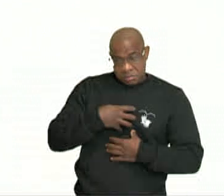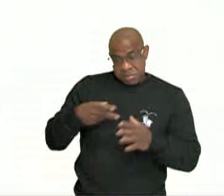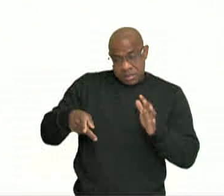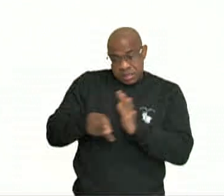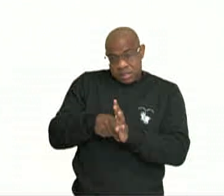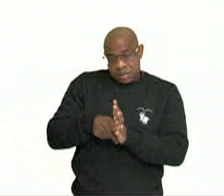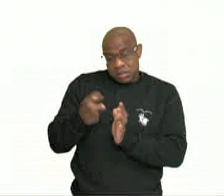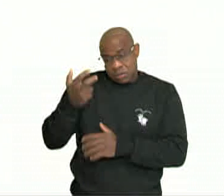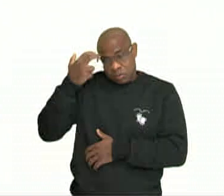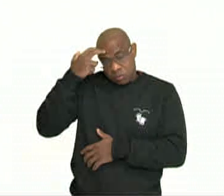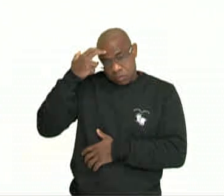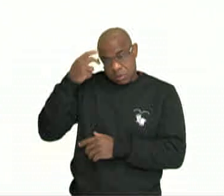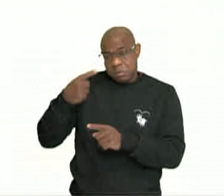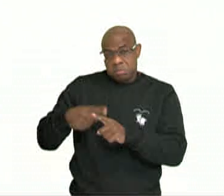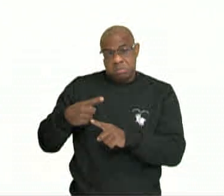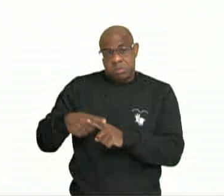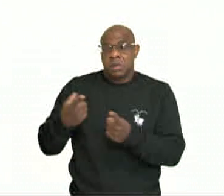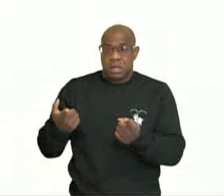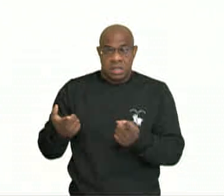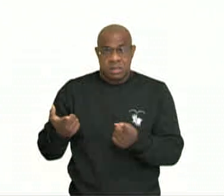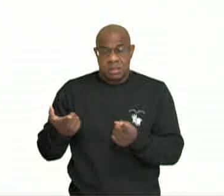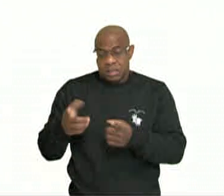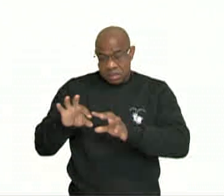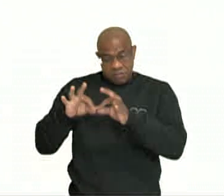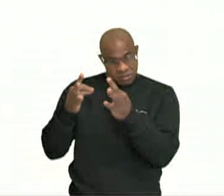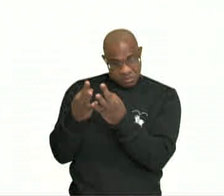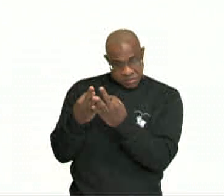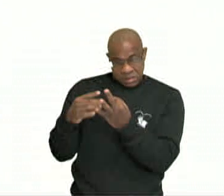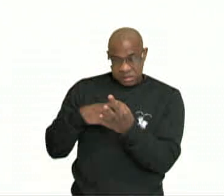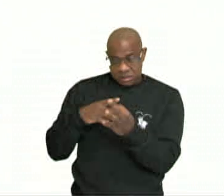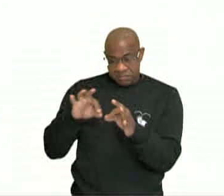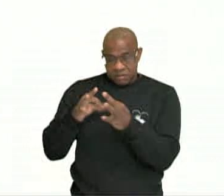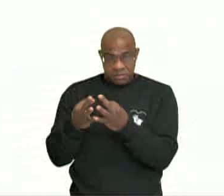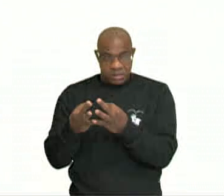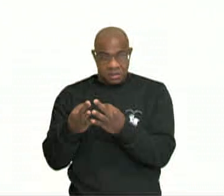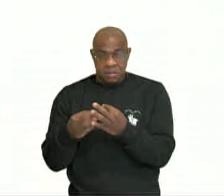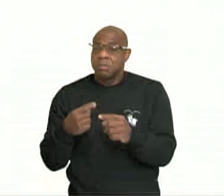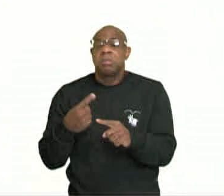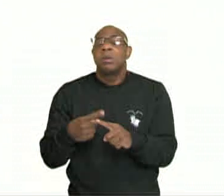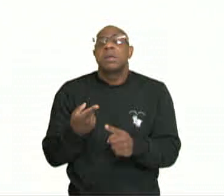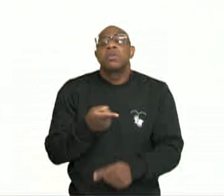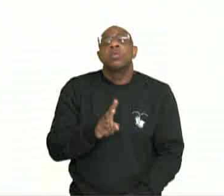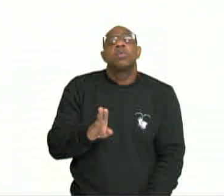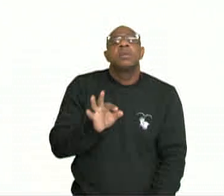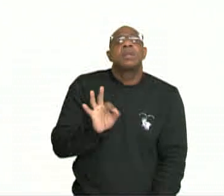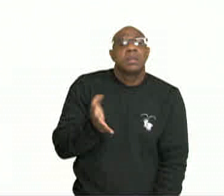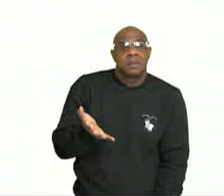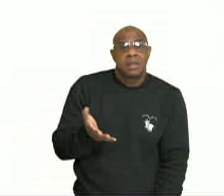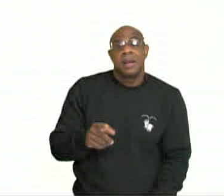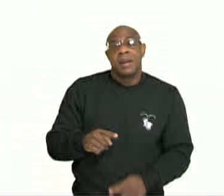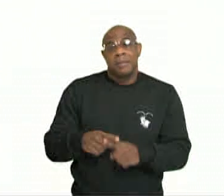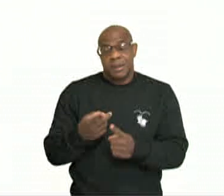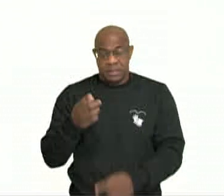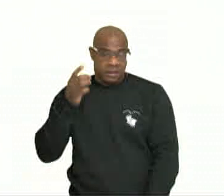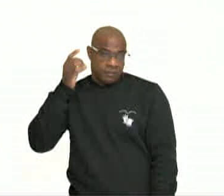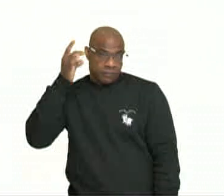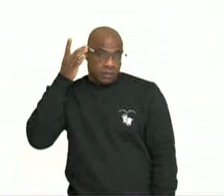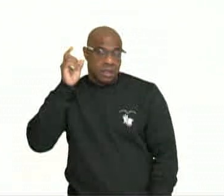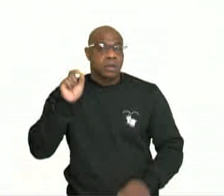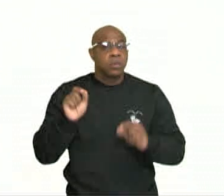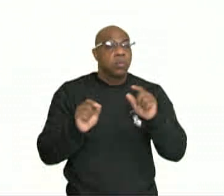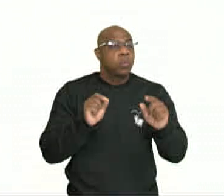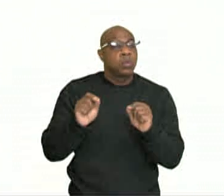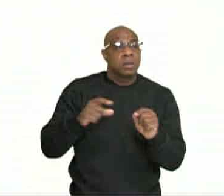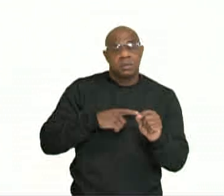por conta dos laços de parentesco, não tem porquê não, mas é muito fácil se dizer negro quando